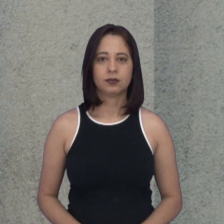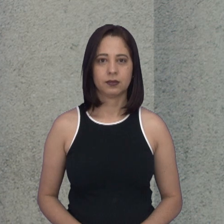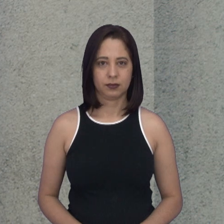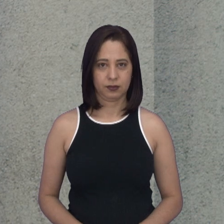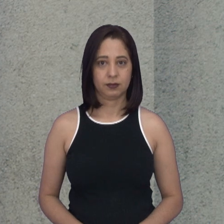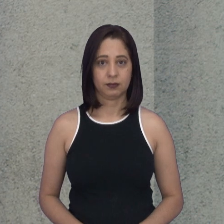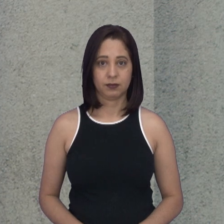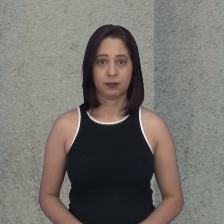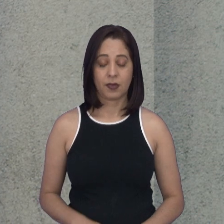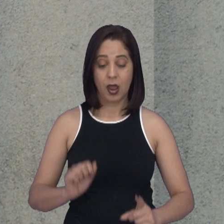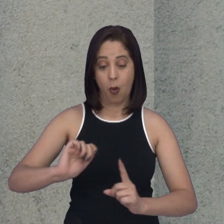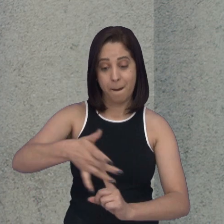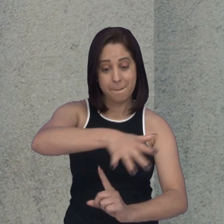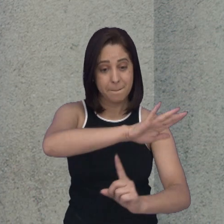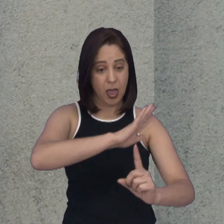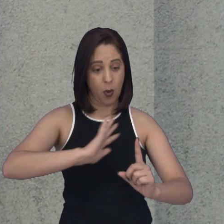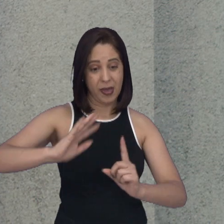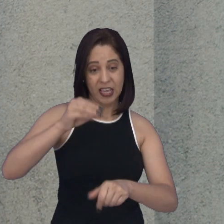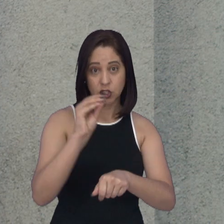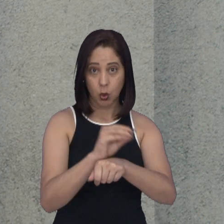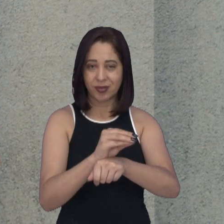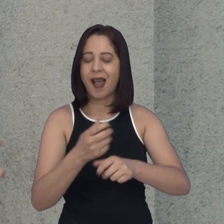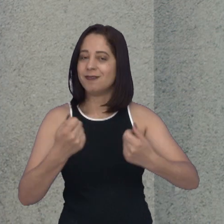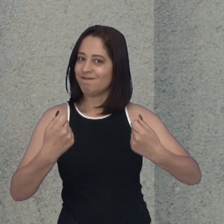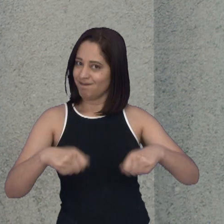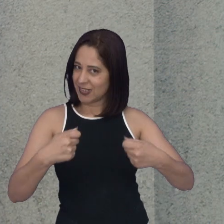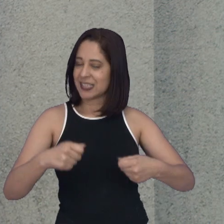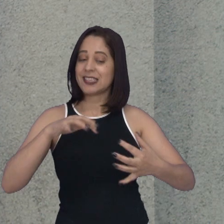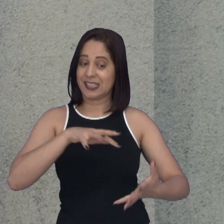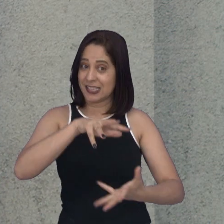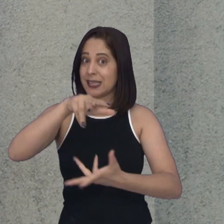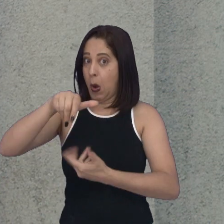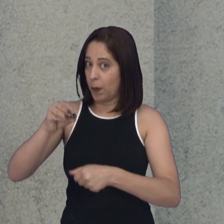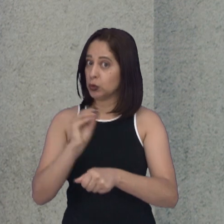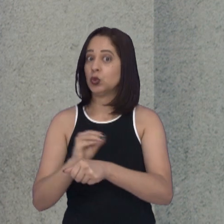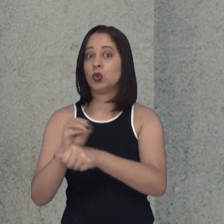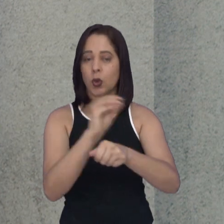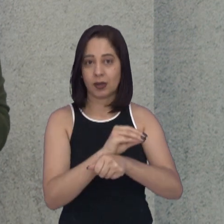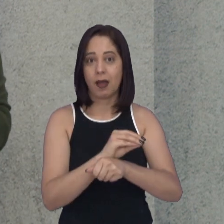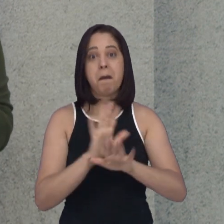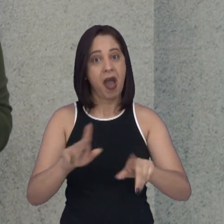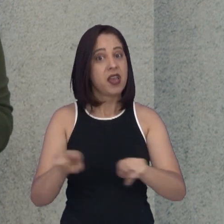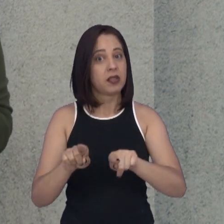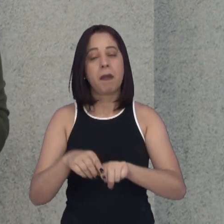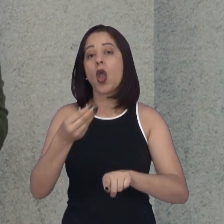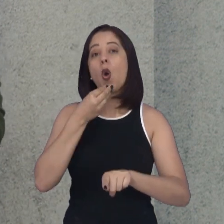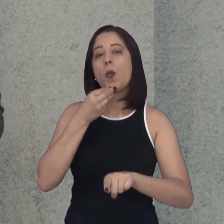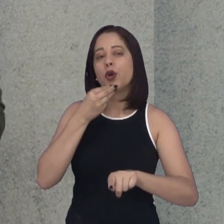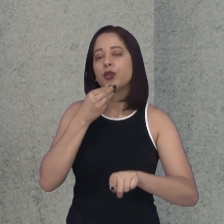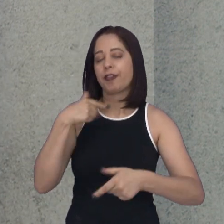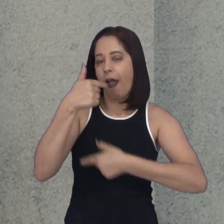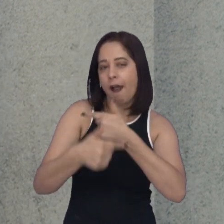Promover a preservação do meio ambiente é uma necessidade global e também oportunidade de